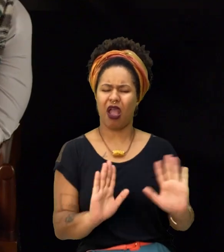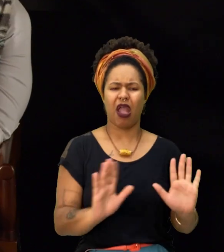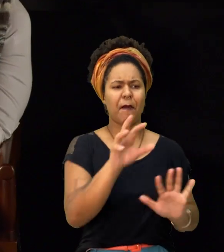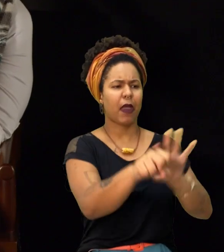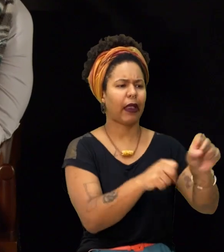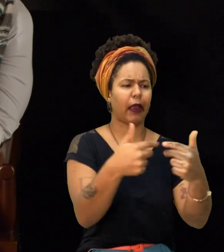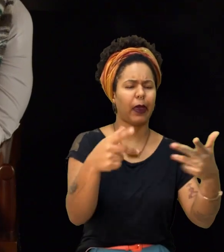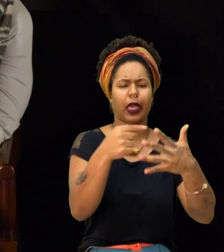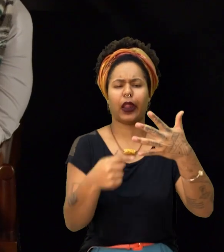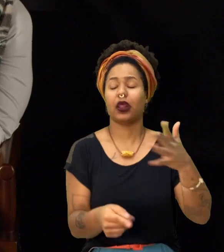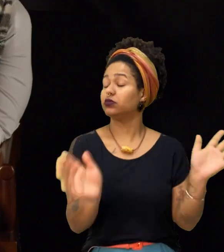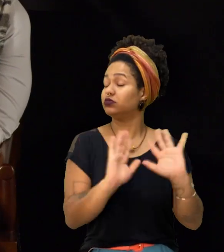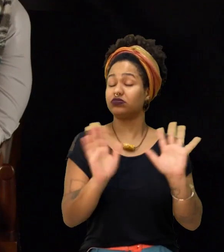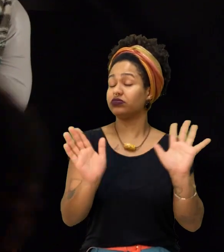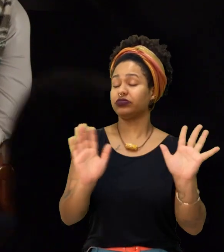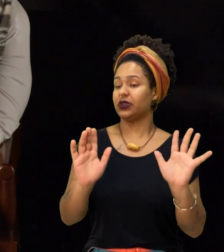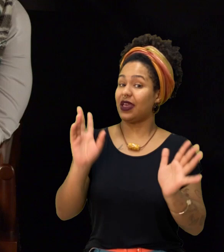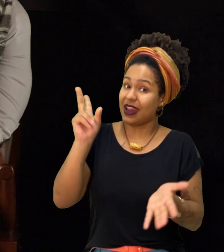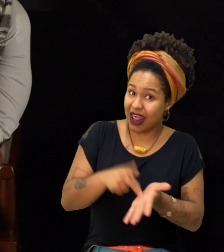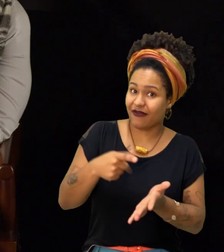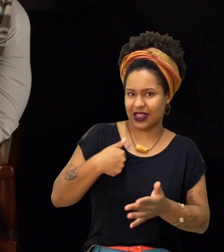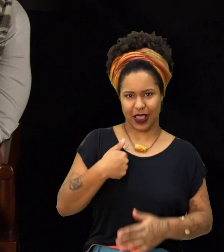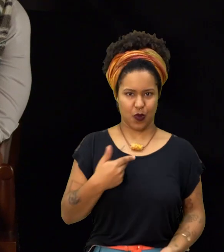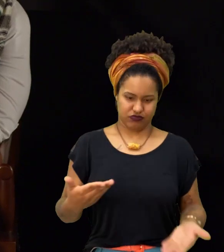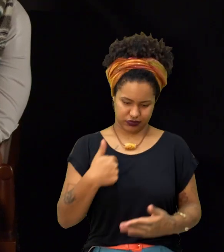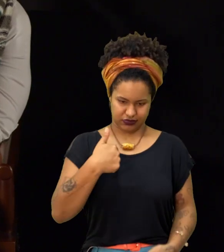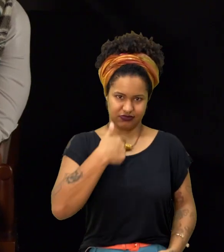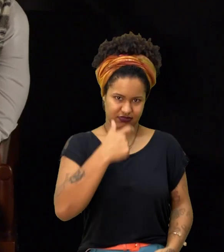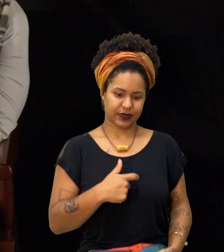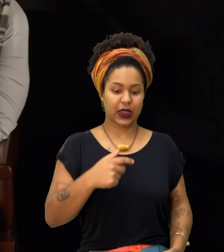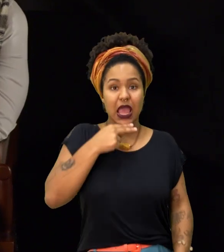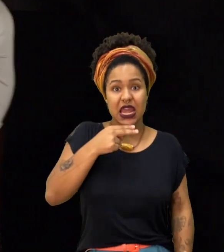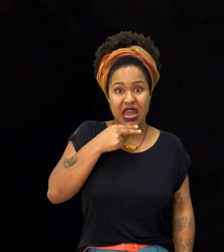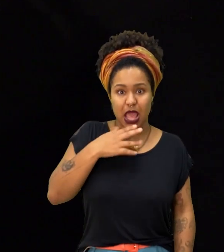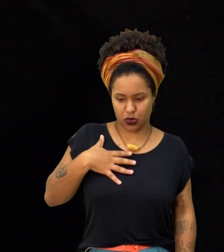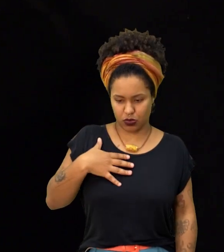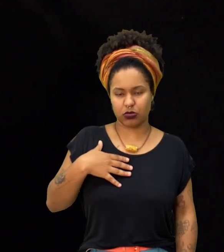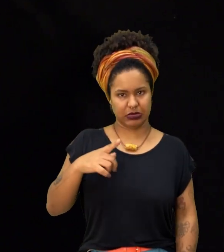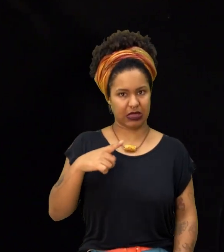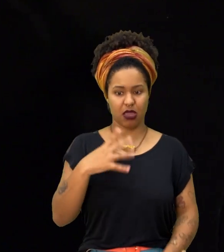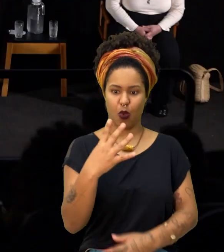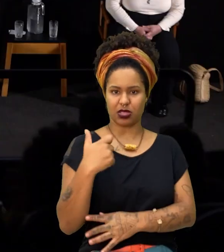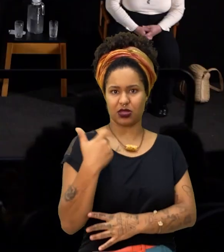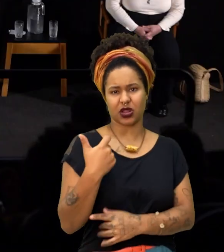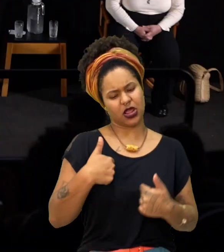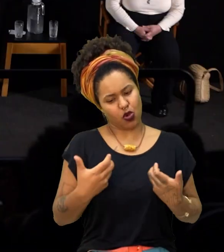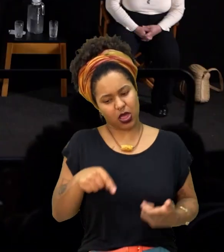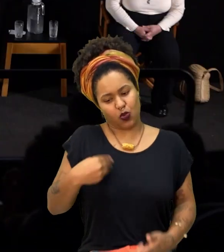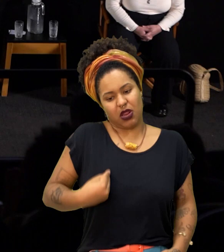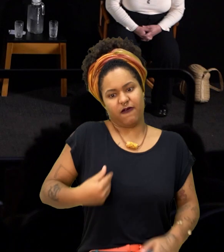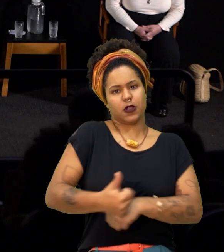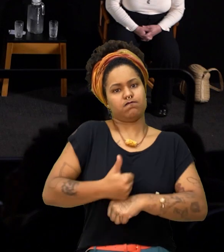pereré, porque, na verdade, eu tenho um neto hoje de 4 anos, vai fazer 4, e eu quero que ele viva